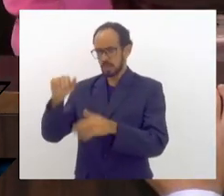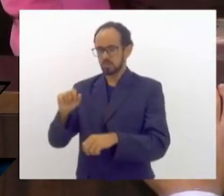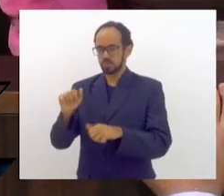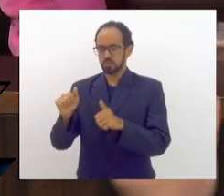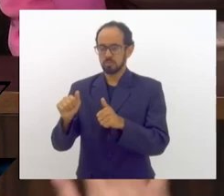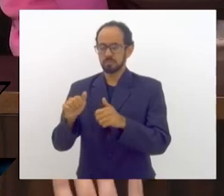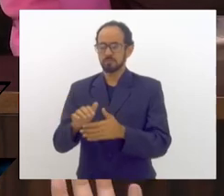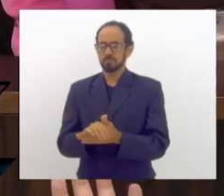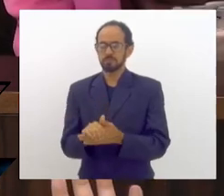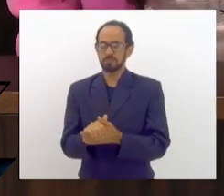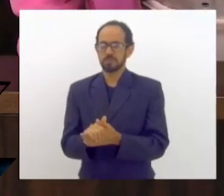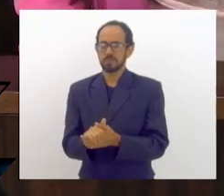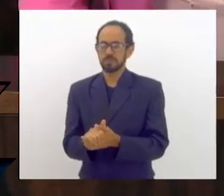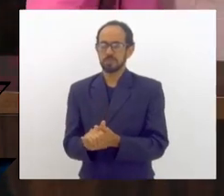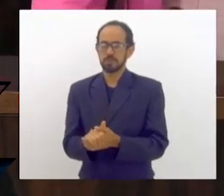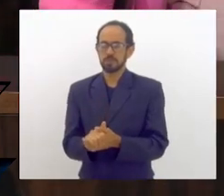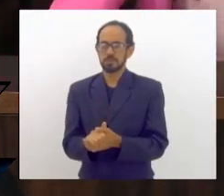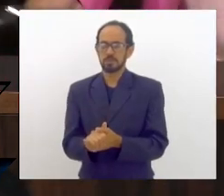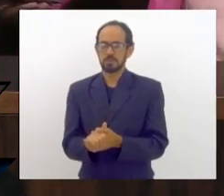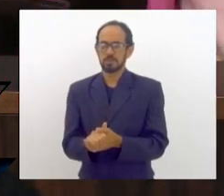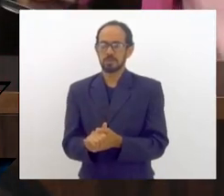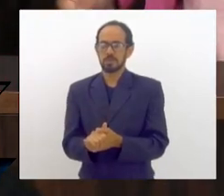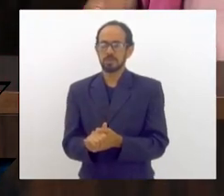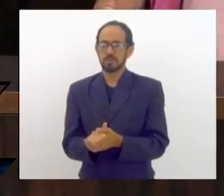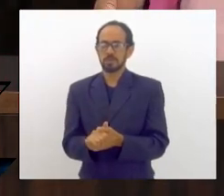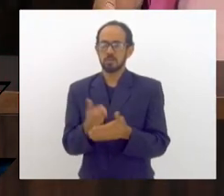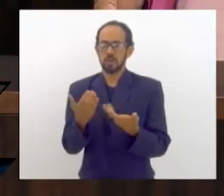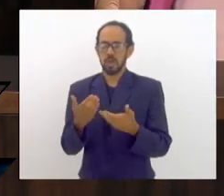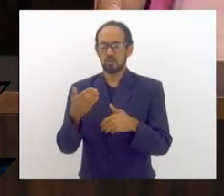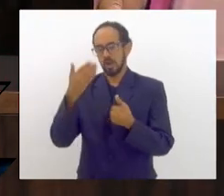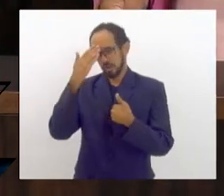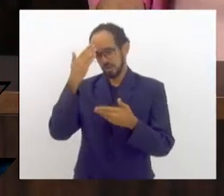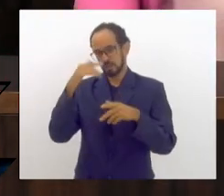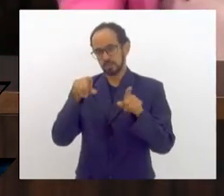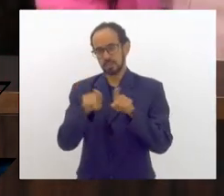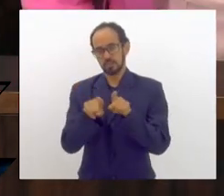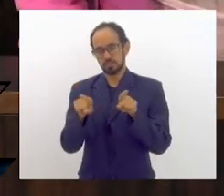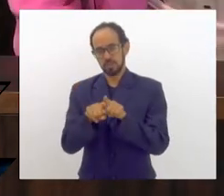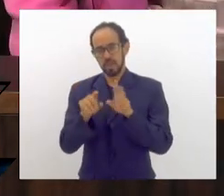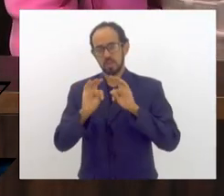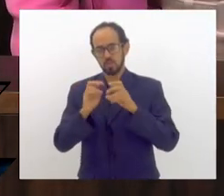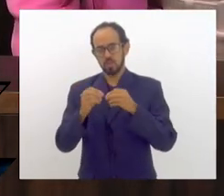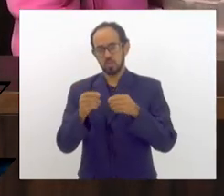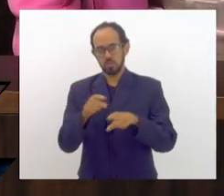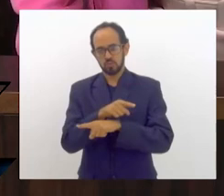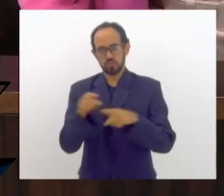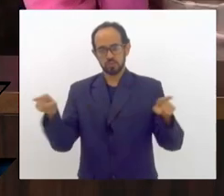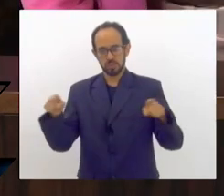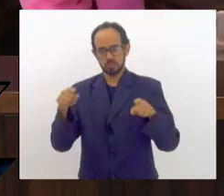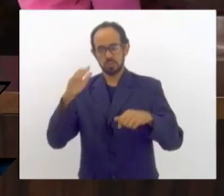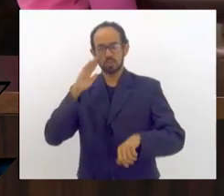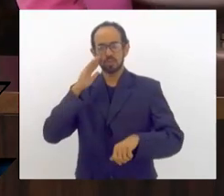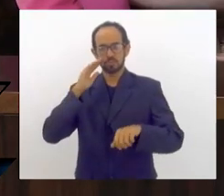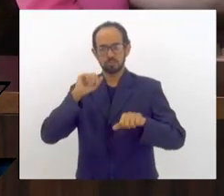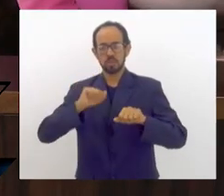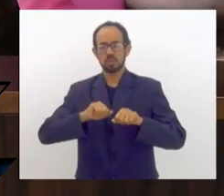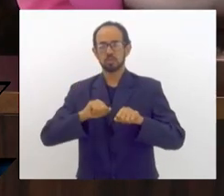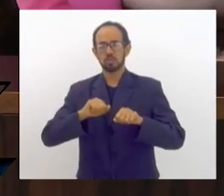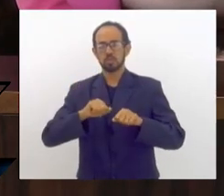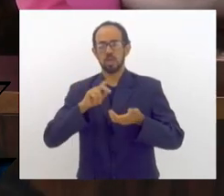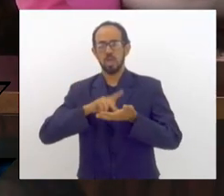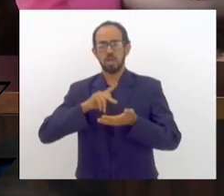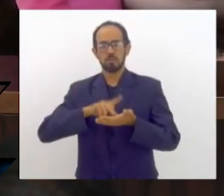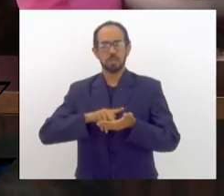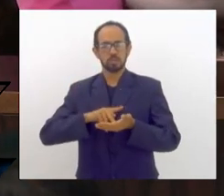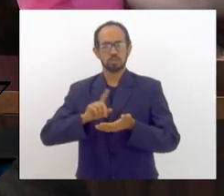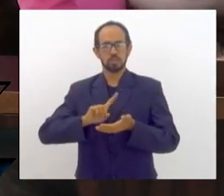obrigado, tranquilo. Gentil. E eu quero agradecer, tá, a todos vocês, tá, pela compreensão aqui, realmente, de